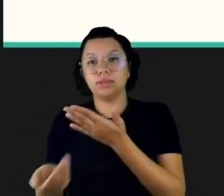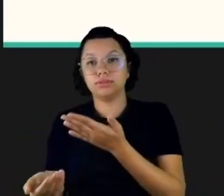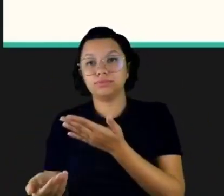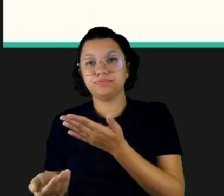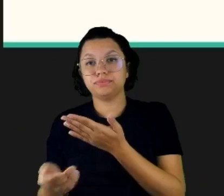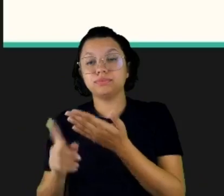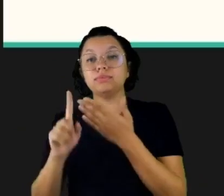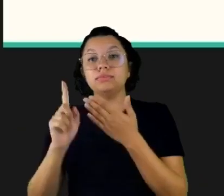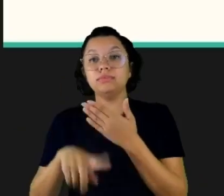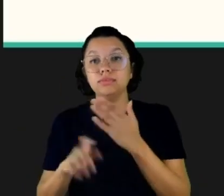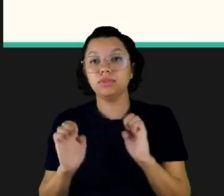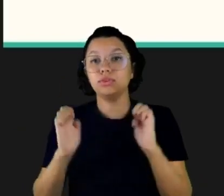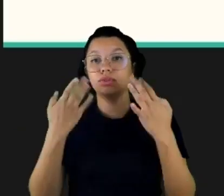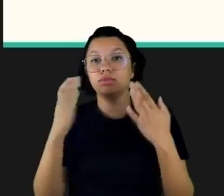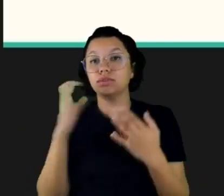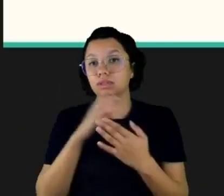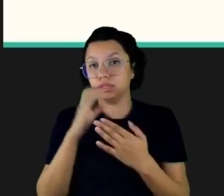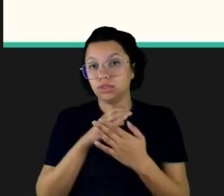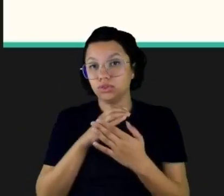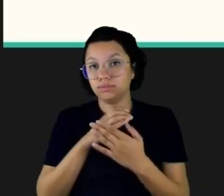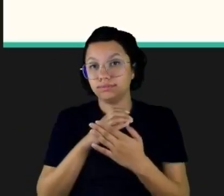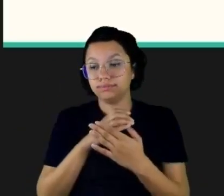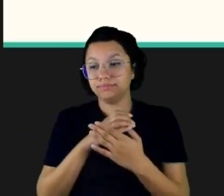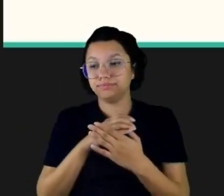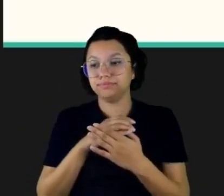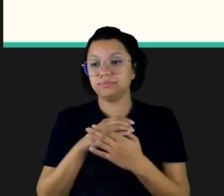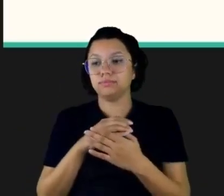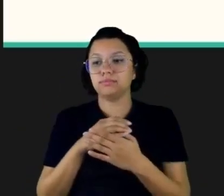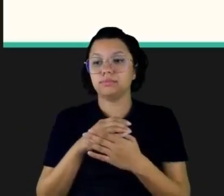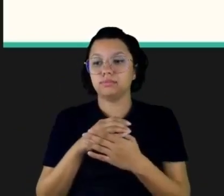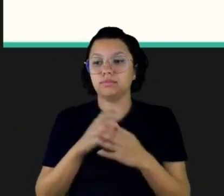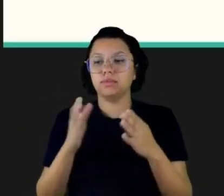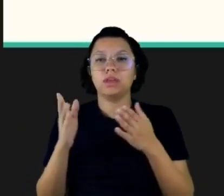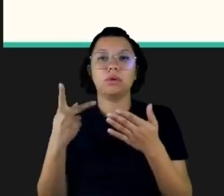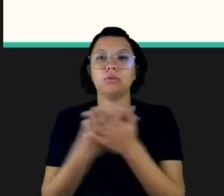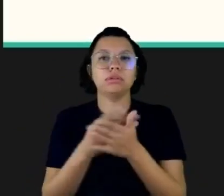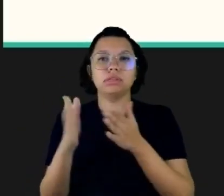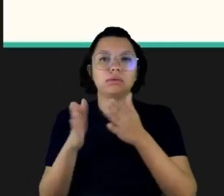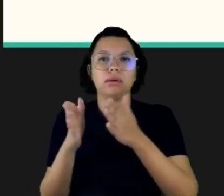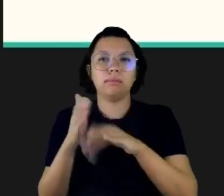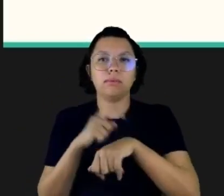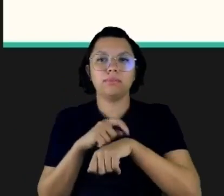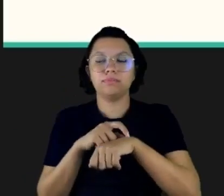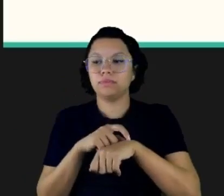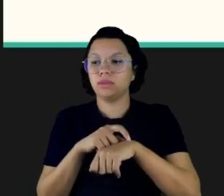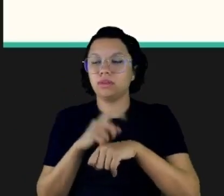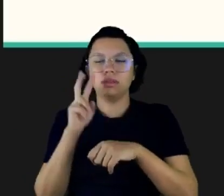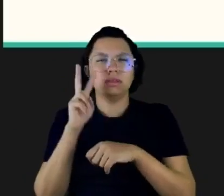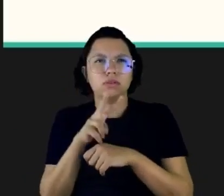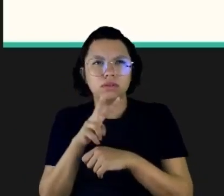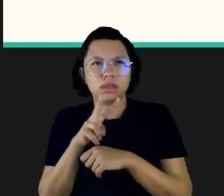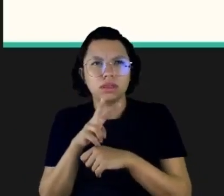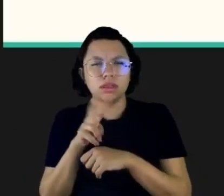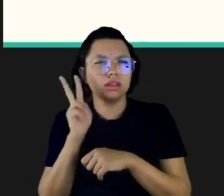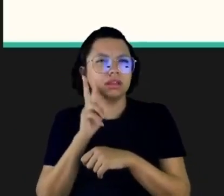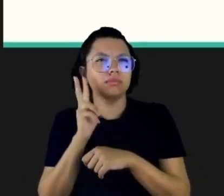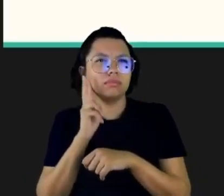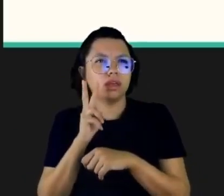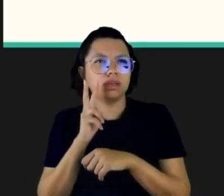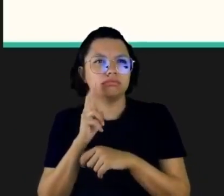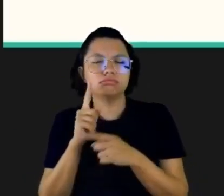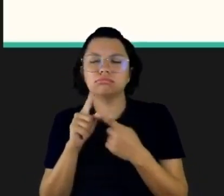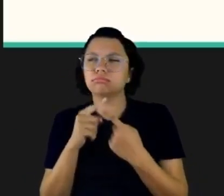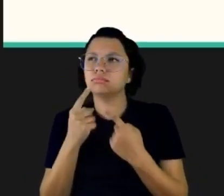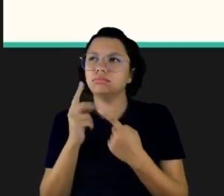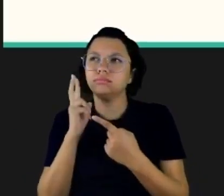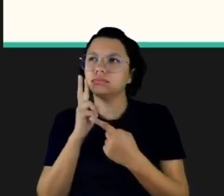recentes. Então, eu posso olhar na Mariana, lembrar da Mariana, mas eu posso não lembrar que um dia ela me